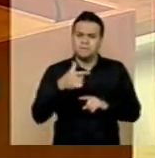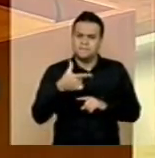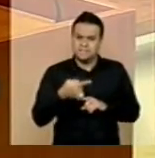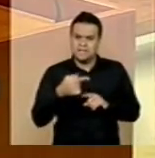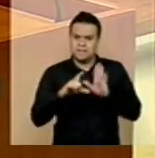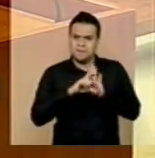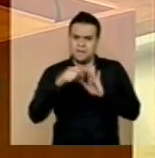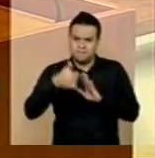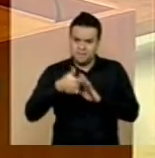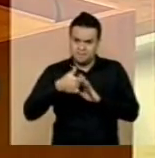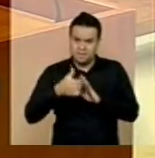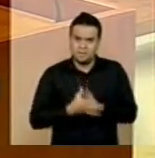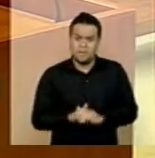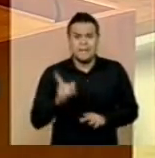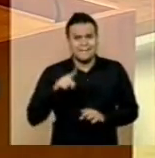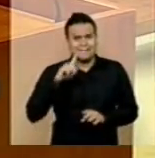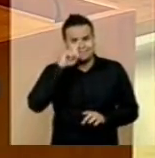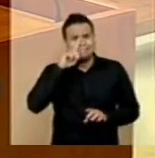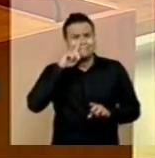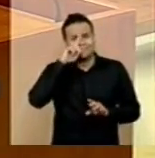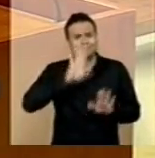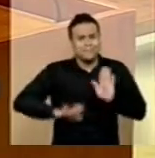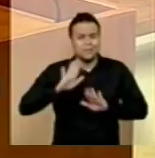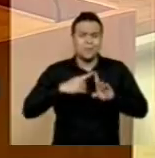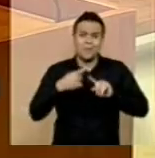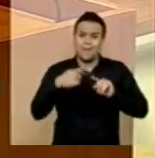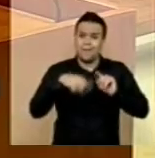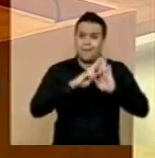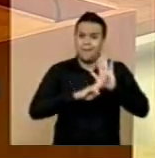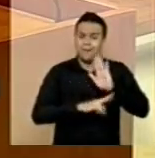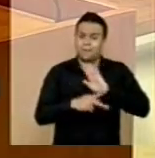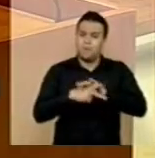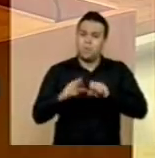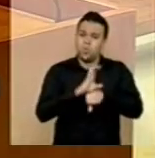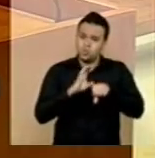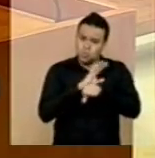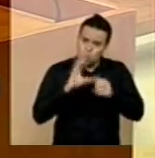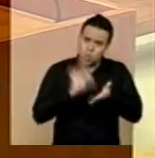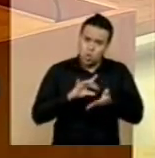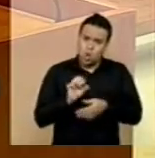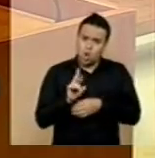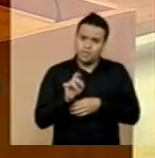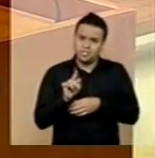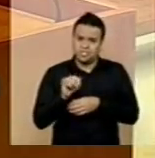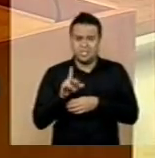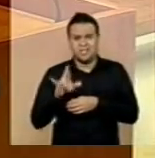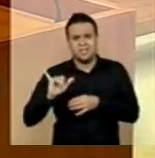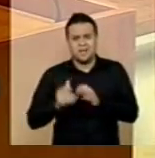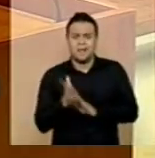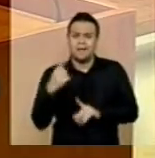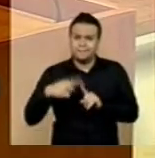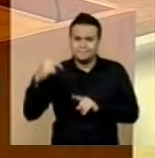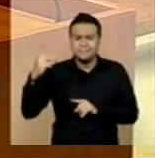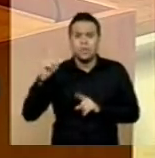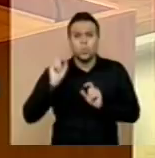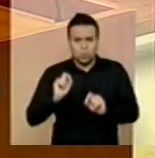de ser perigosíssimo por se tratar de uma norma constitucional originária, ele compromete